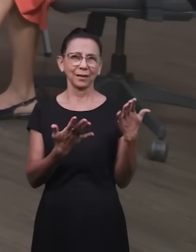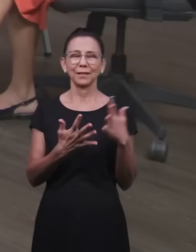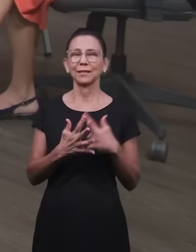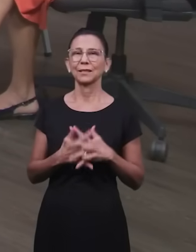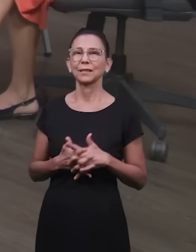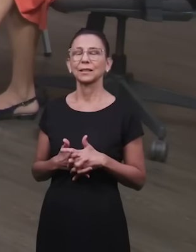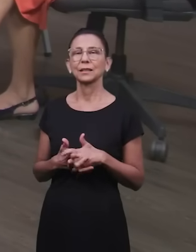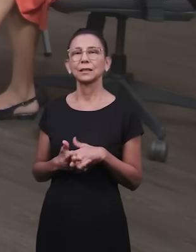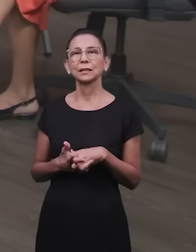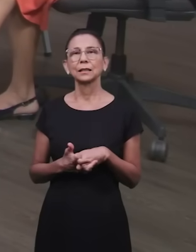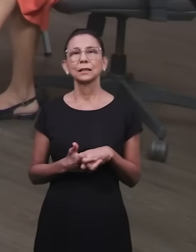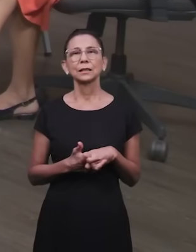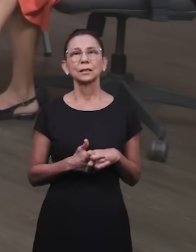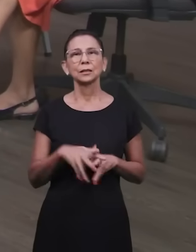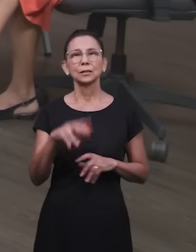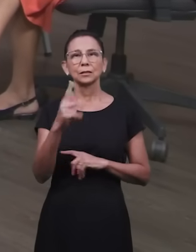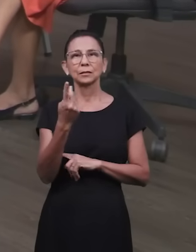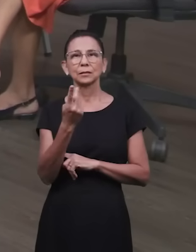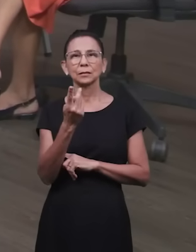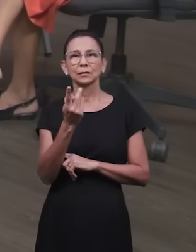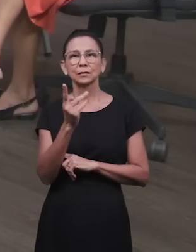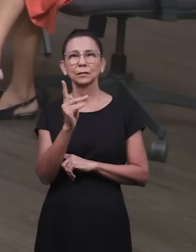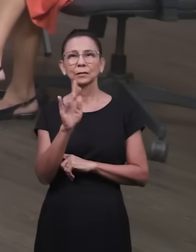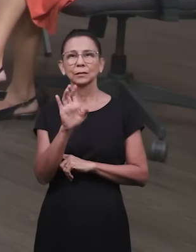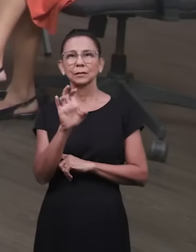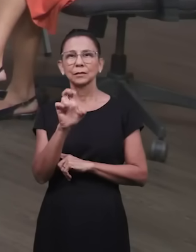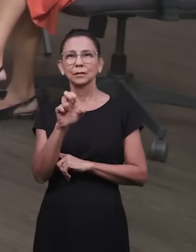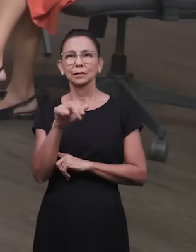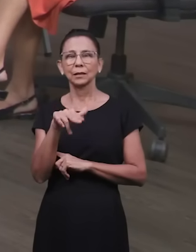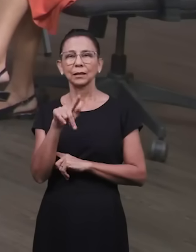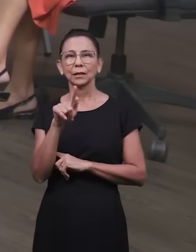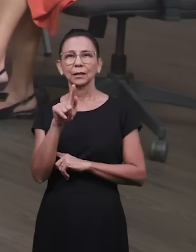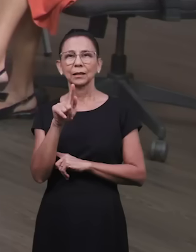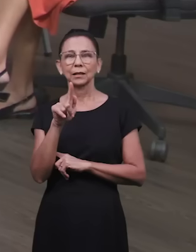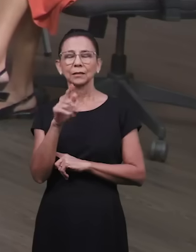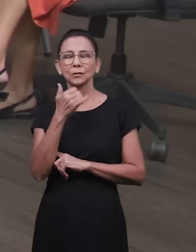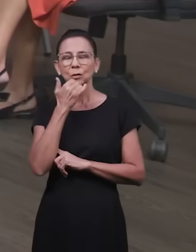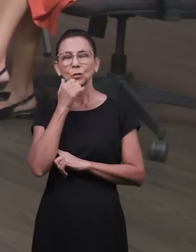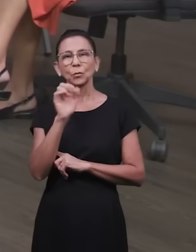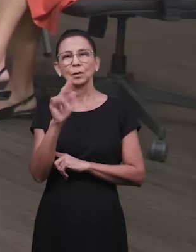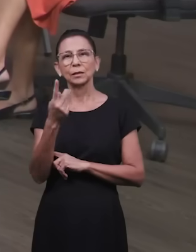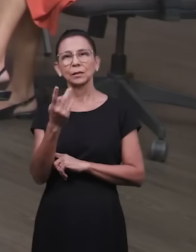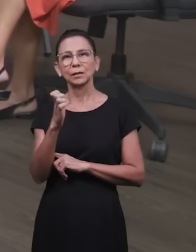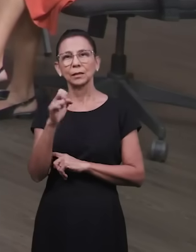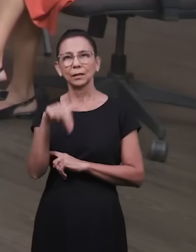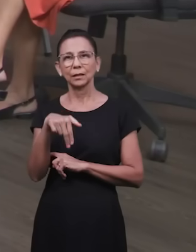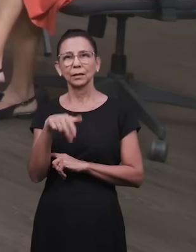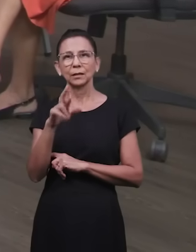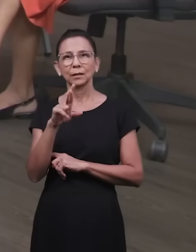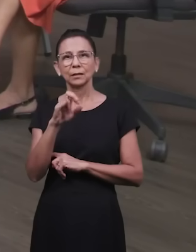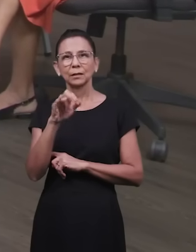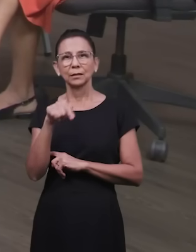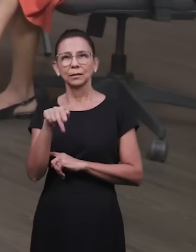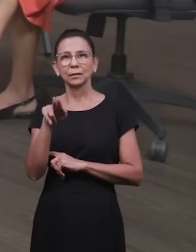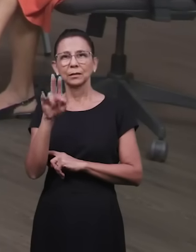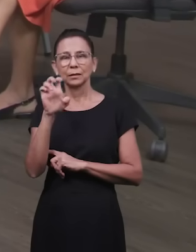agora, com o Henrique. O Henrique vai fazer, na verdade, uma pergunta para a Andressa, mas o pastor também pode interagir com